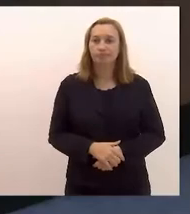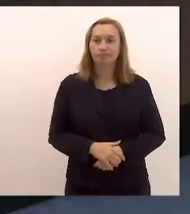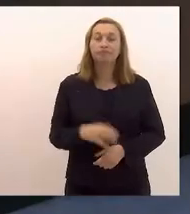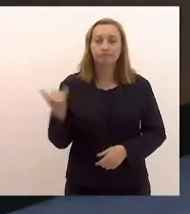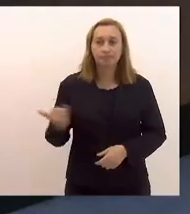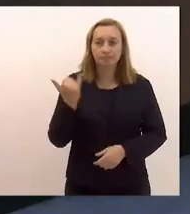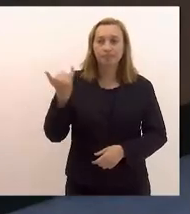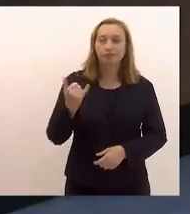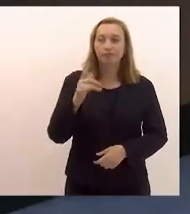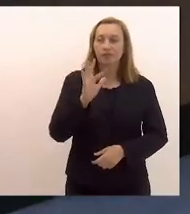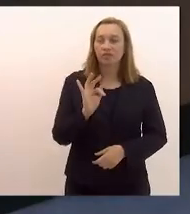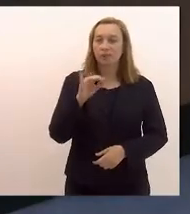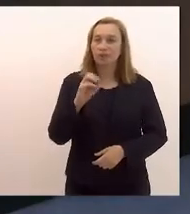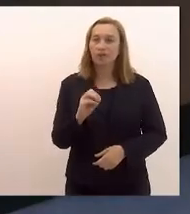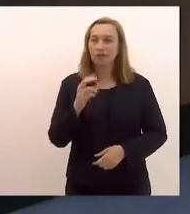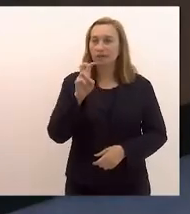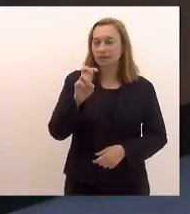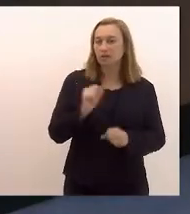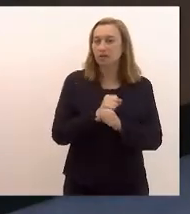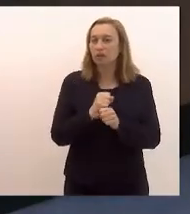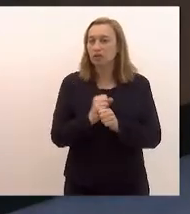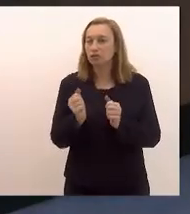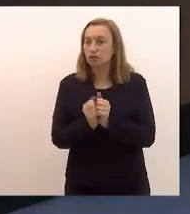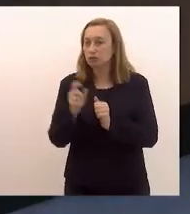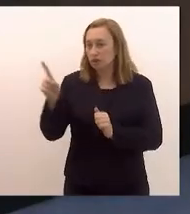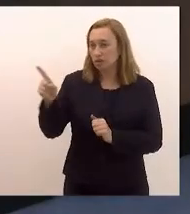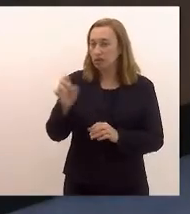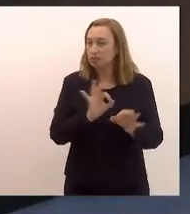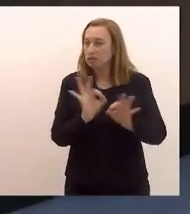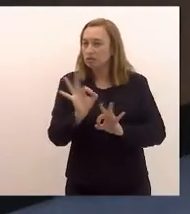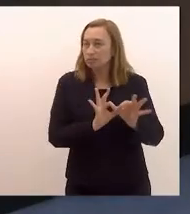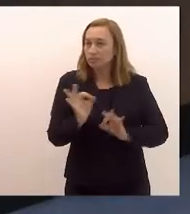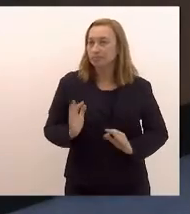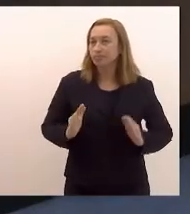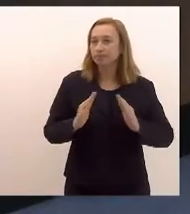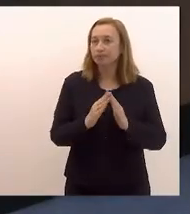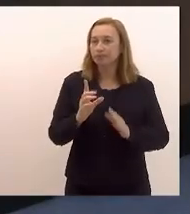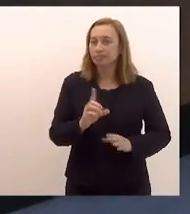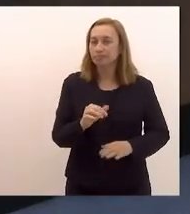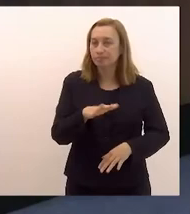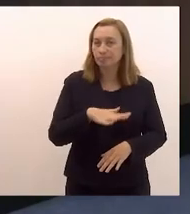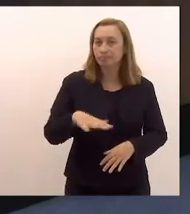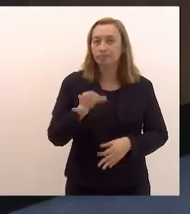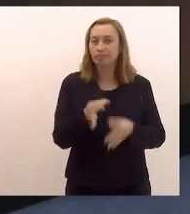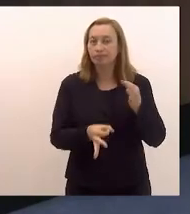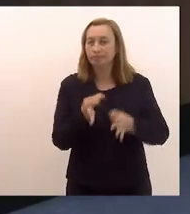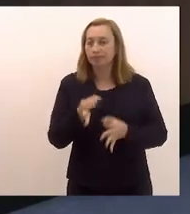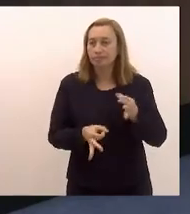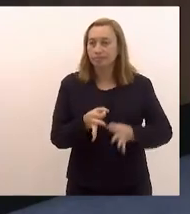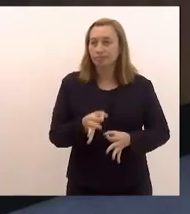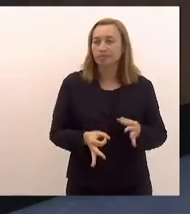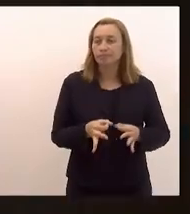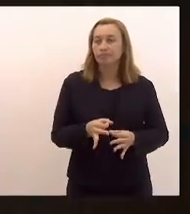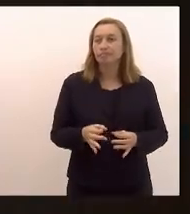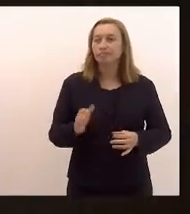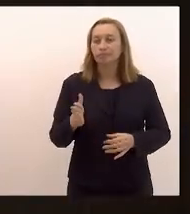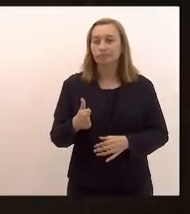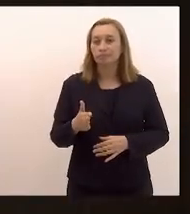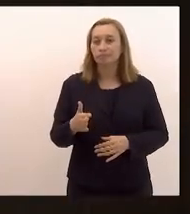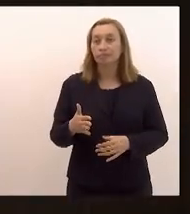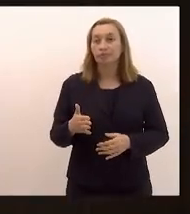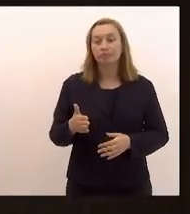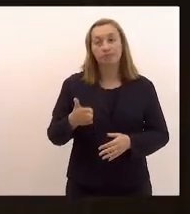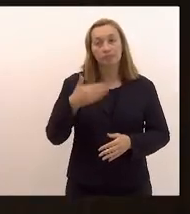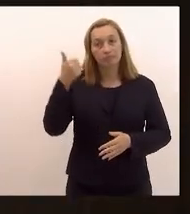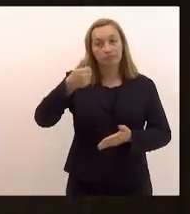importante Fabiano ficou cinco anos com a gente lá e organizou a casa na Assessoria Jurídica porque a gente tem um dos melhores tem